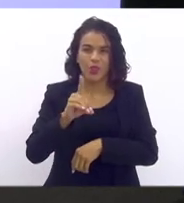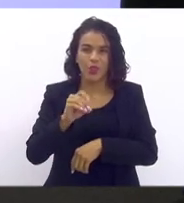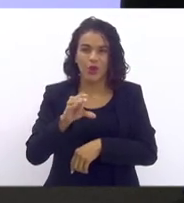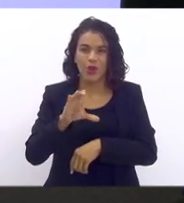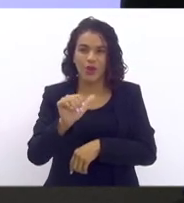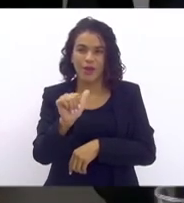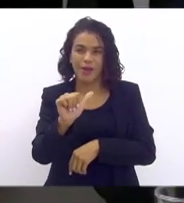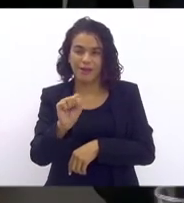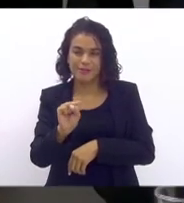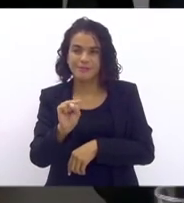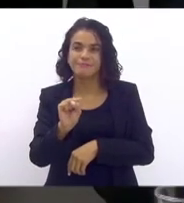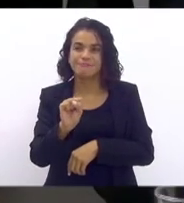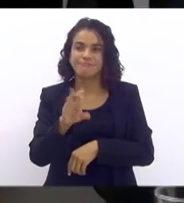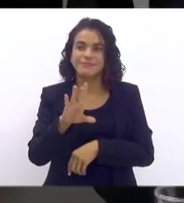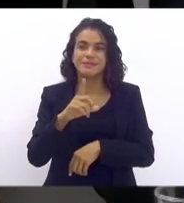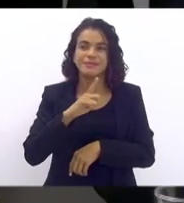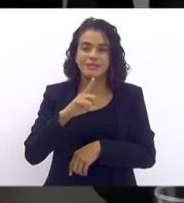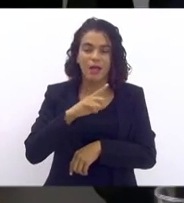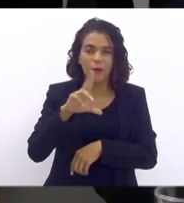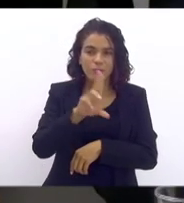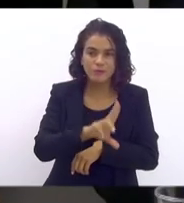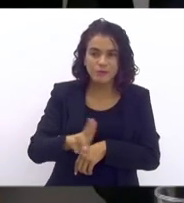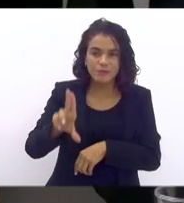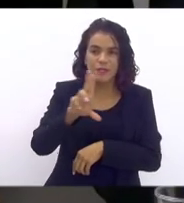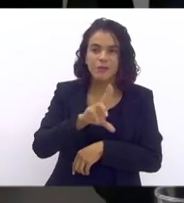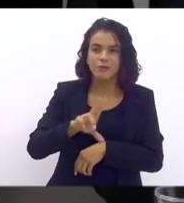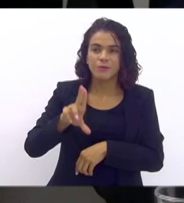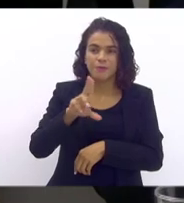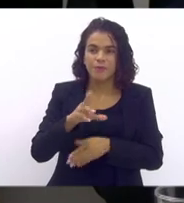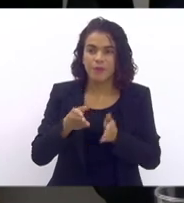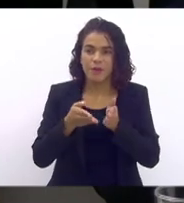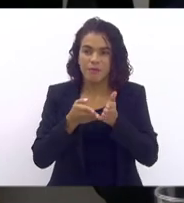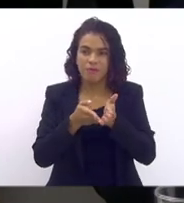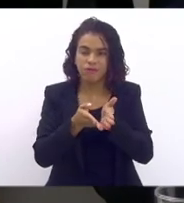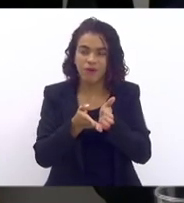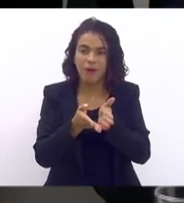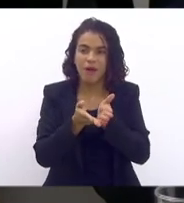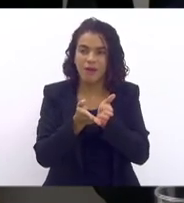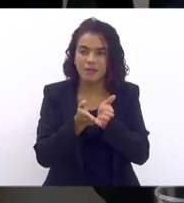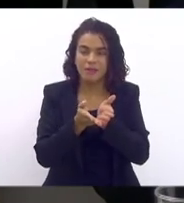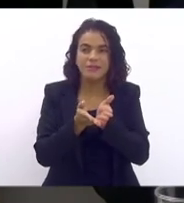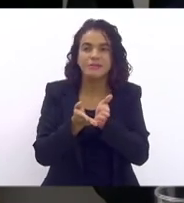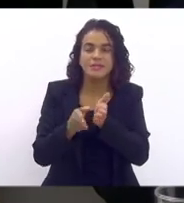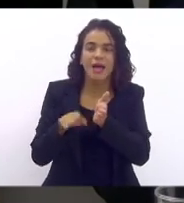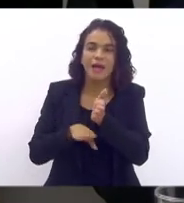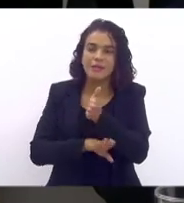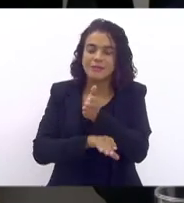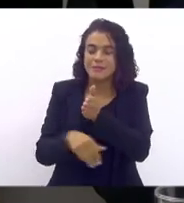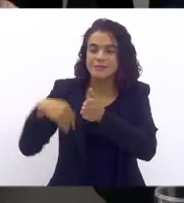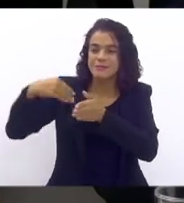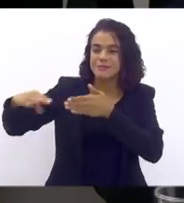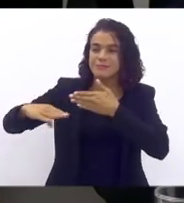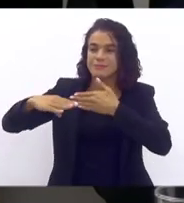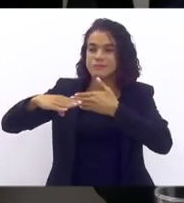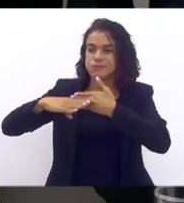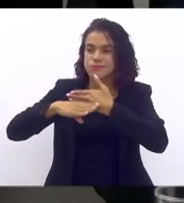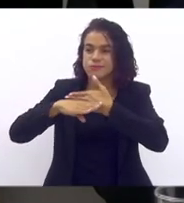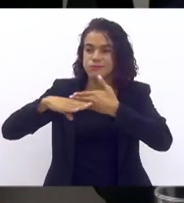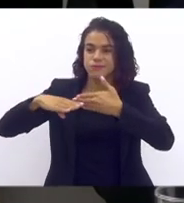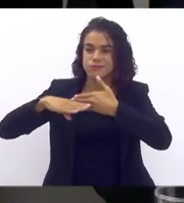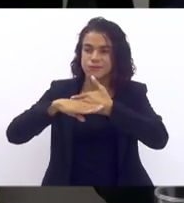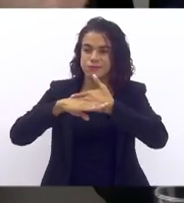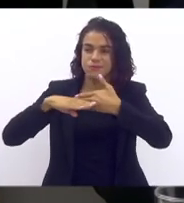tá usando cerco preventivo de forma eficiente se ele não tá encostado na embarcação porque se vazar passa por cima do Cerco preventivo